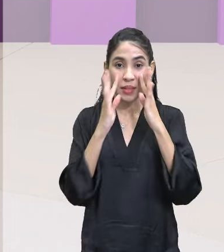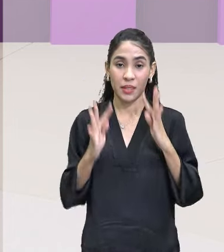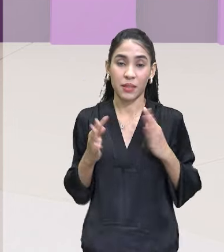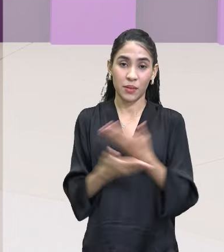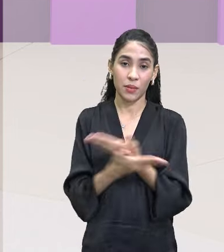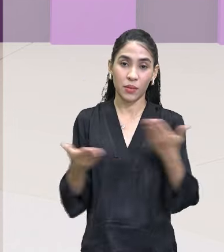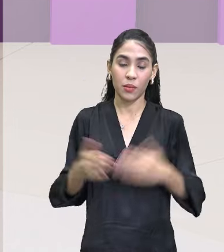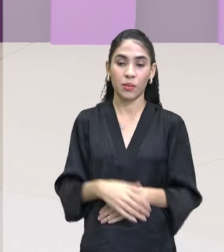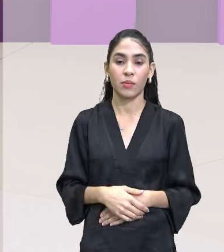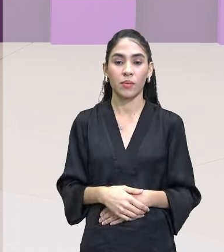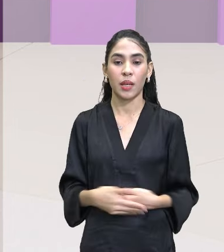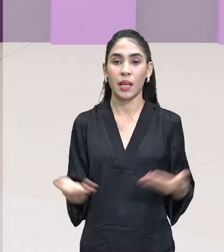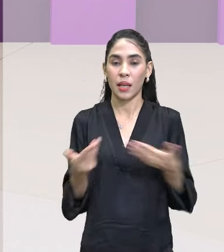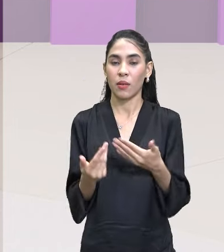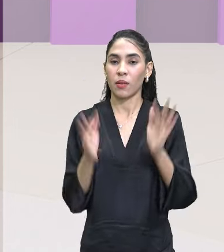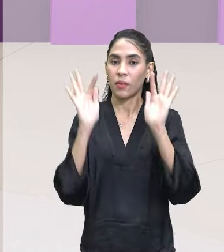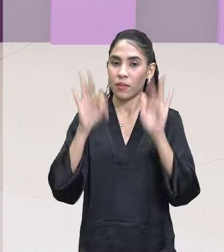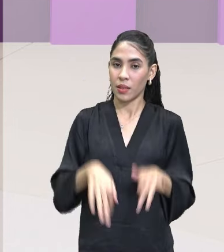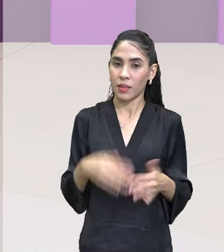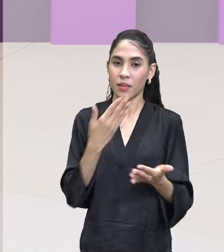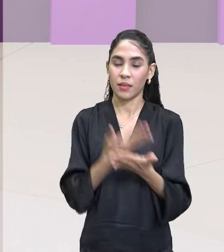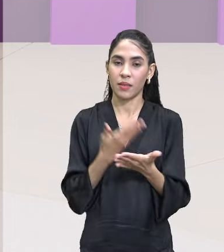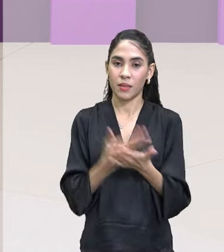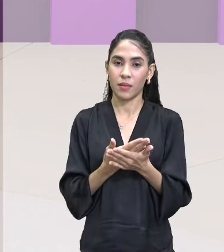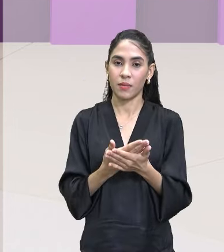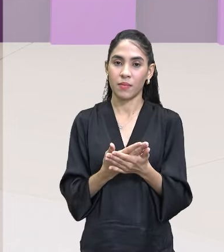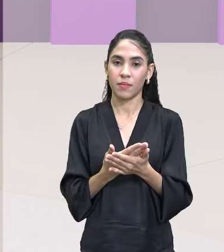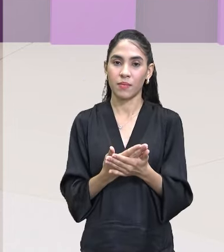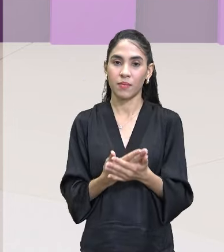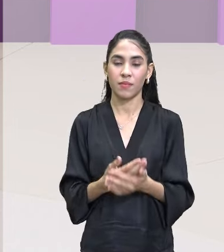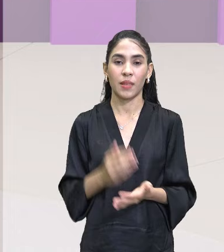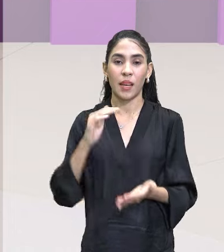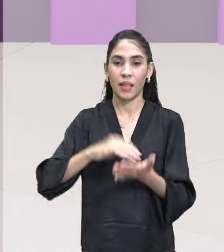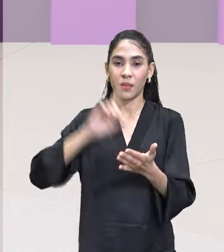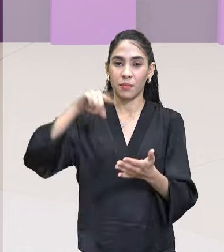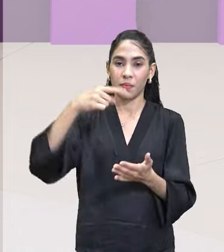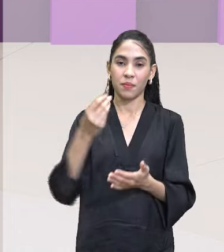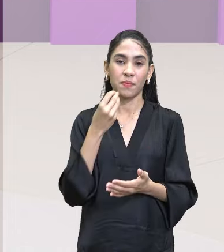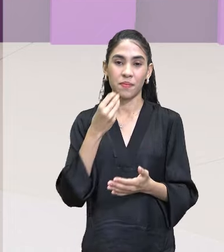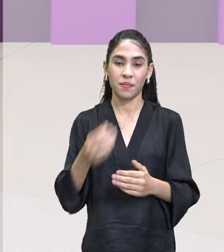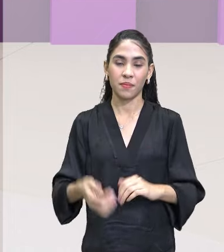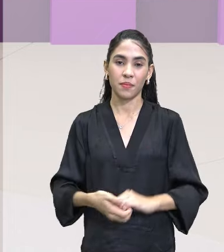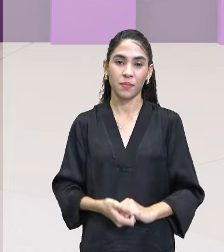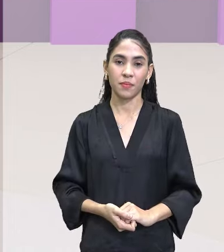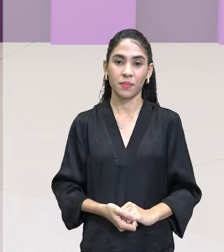de vocês e nós vamos finalizar a nossa aula por aqui. Até uma próxima!